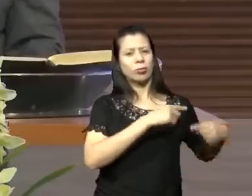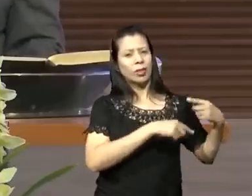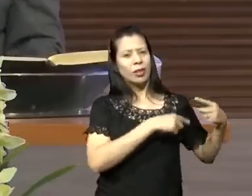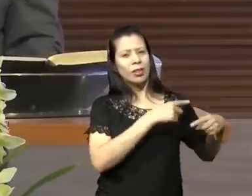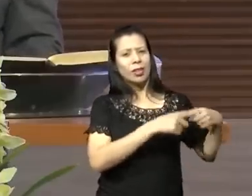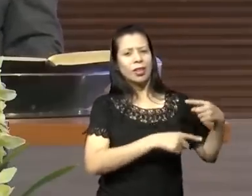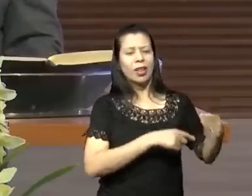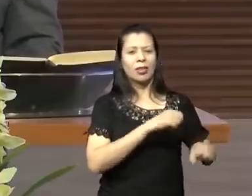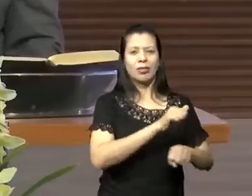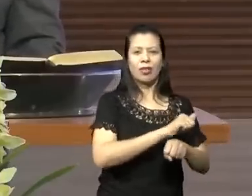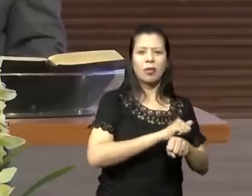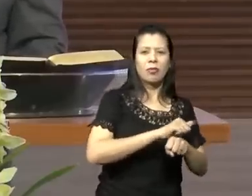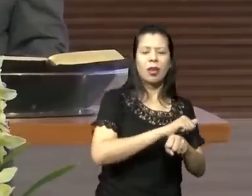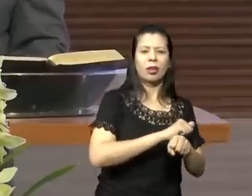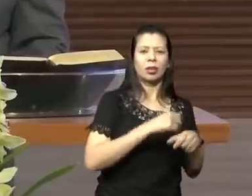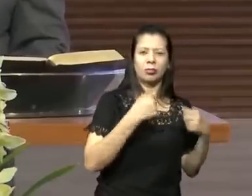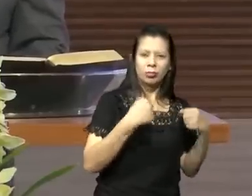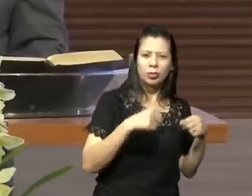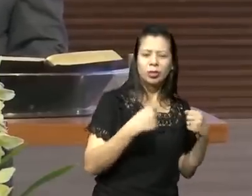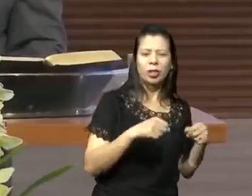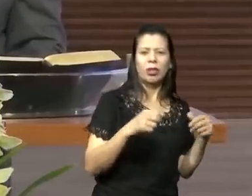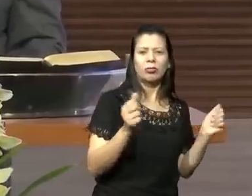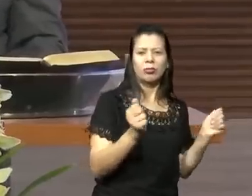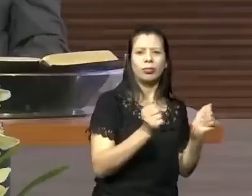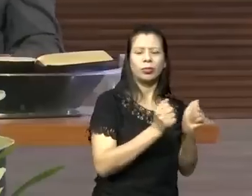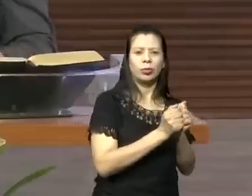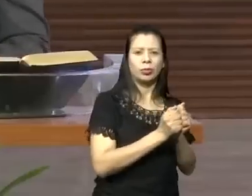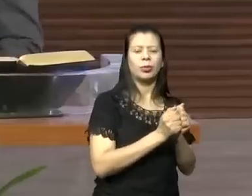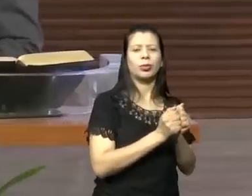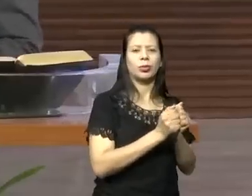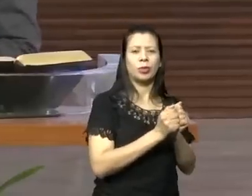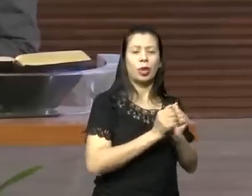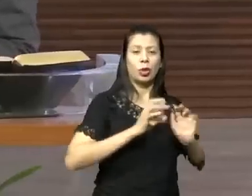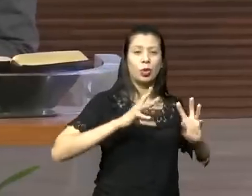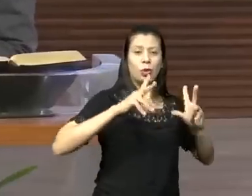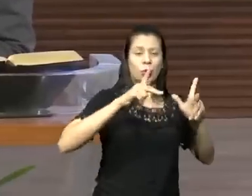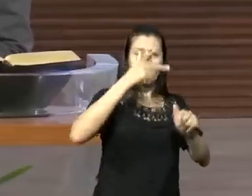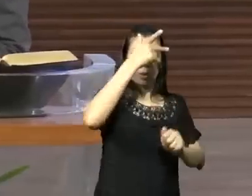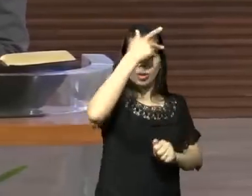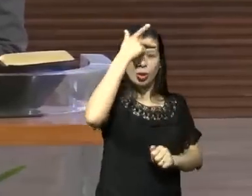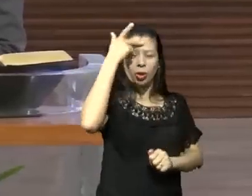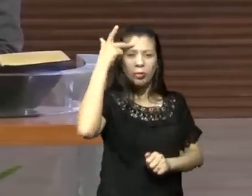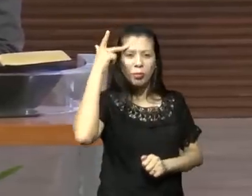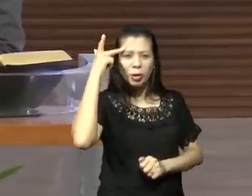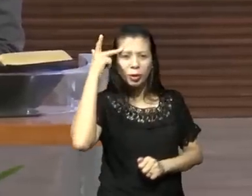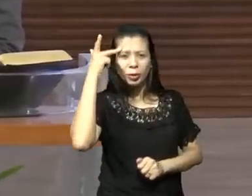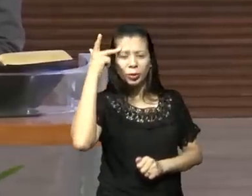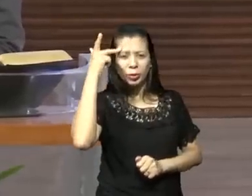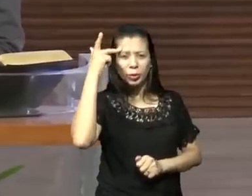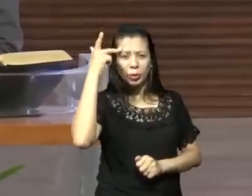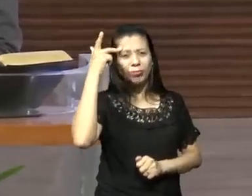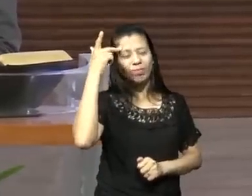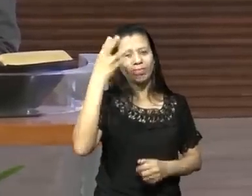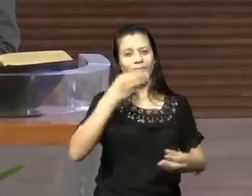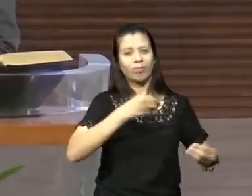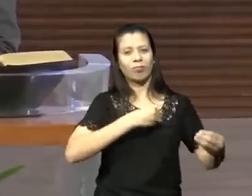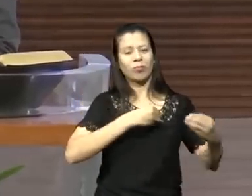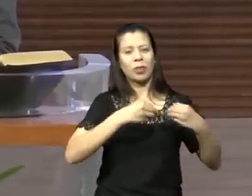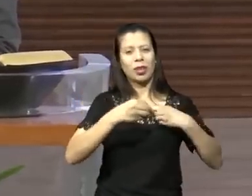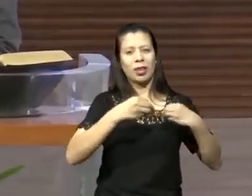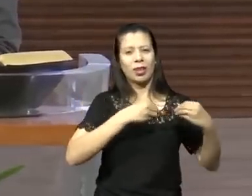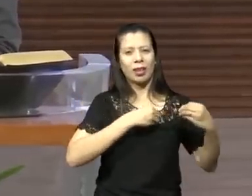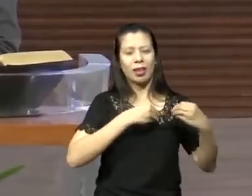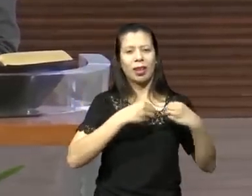livres replicou-lhe Jesus em verdade em verdade vos digo todo aquele que comete pecado é escravo do pecado